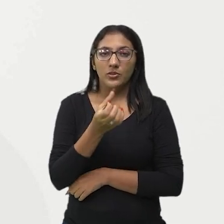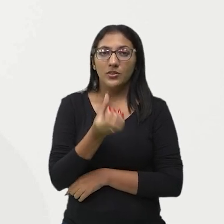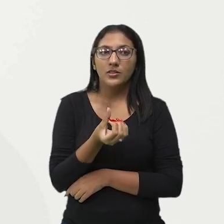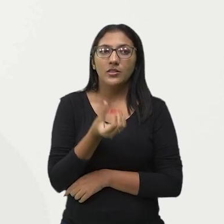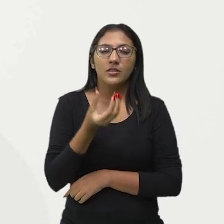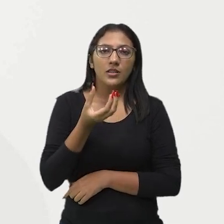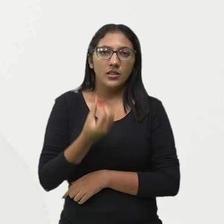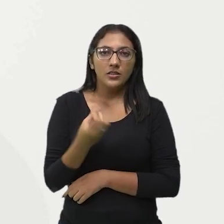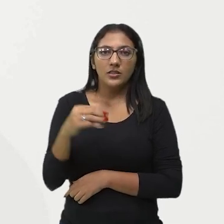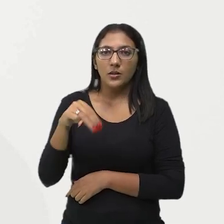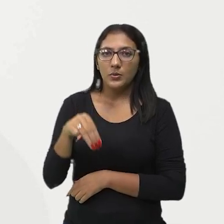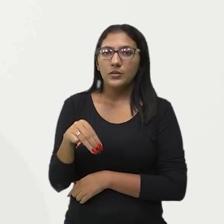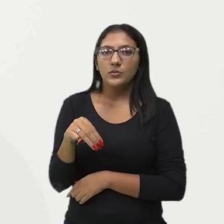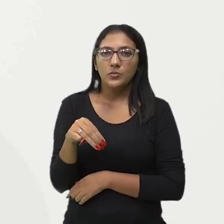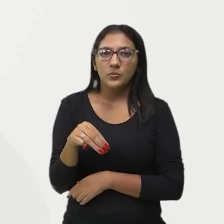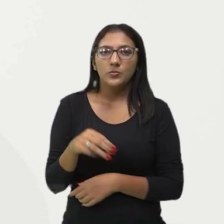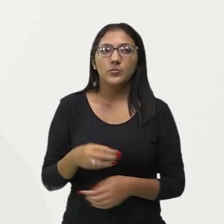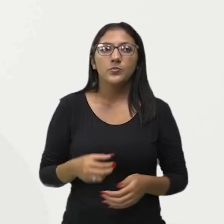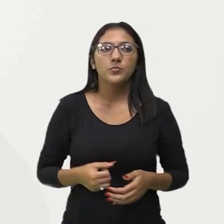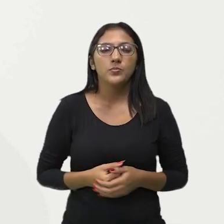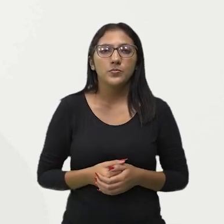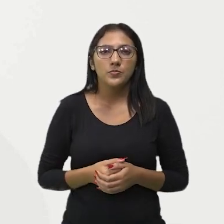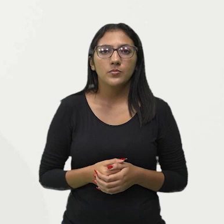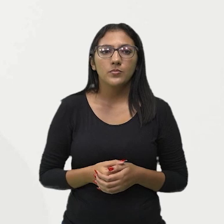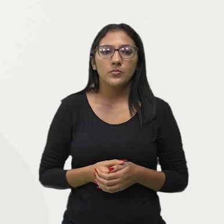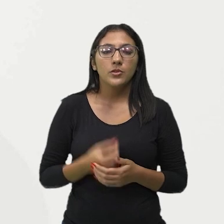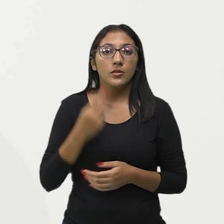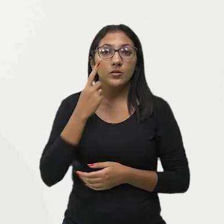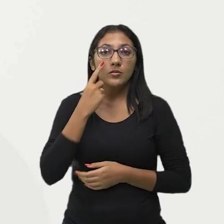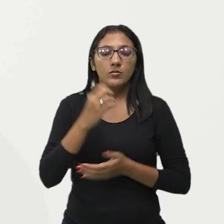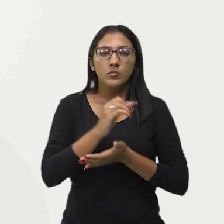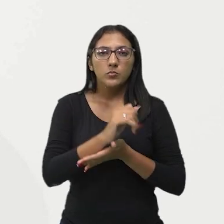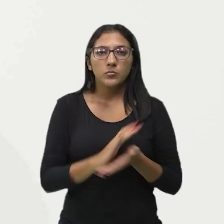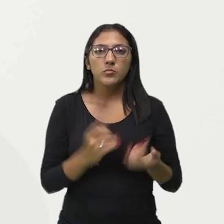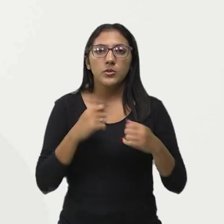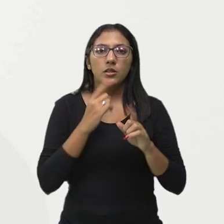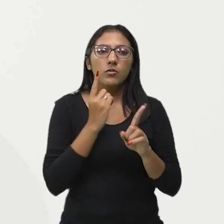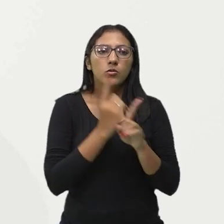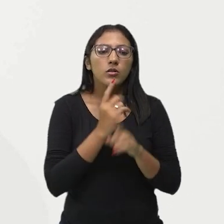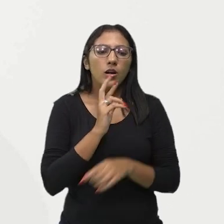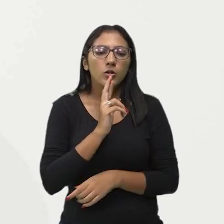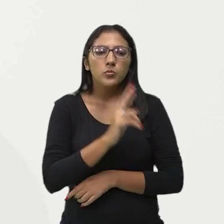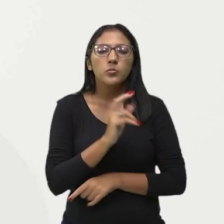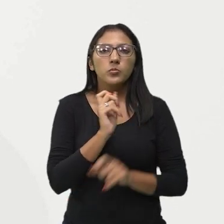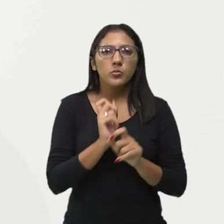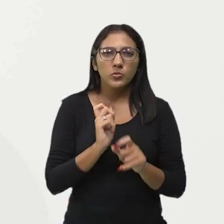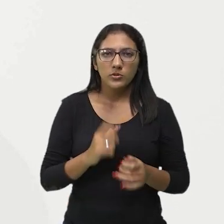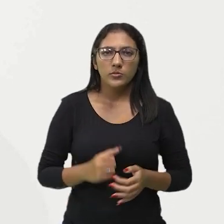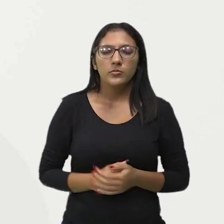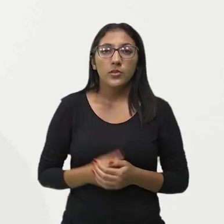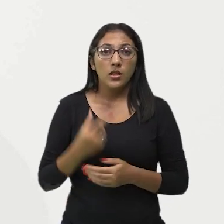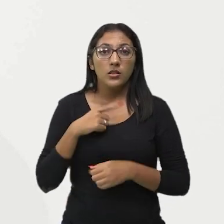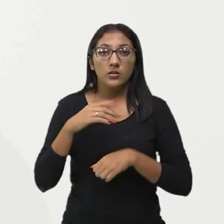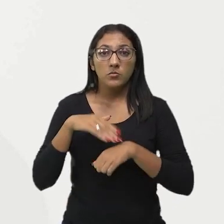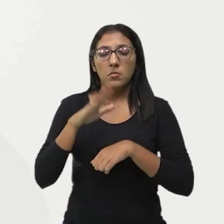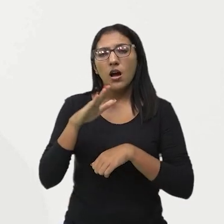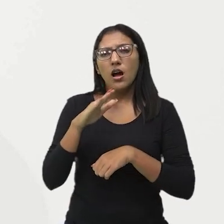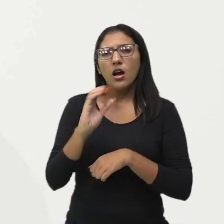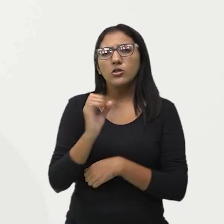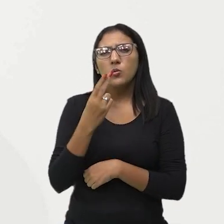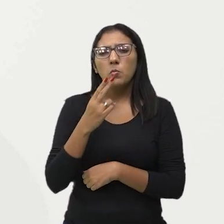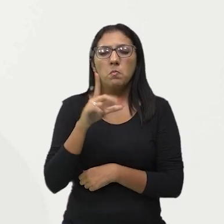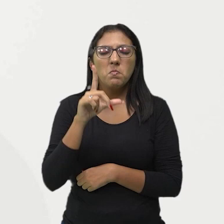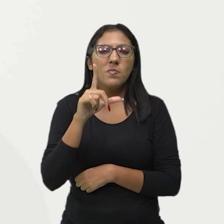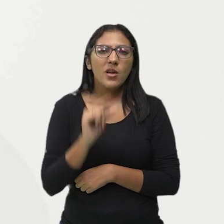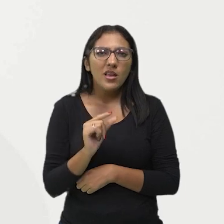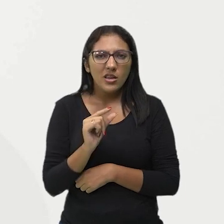1.860 metros. E aí, a questão tinha que responder o seguinte: ele percorreu mais ou menos do